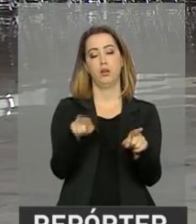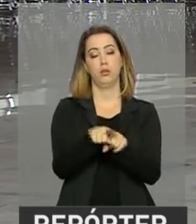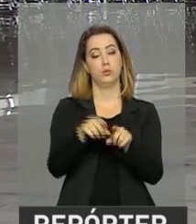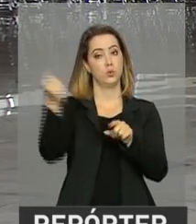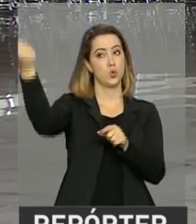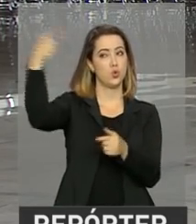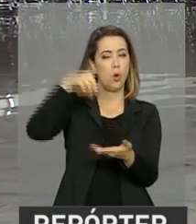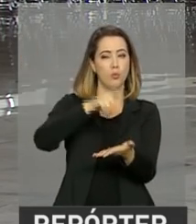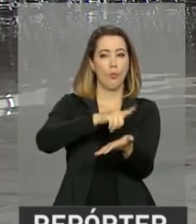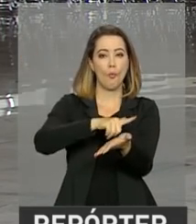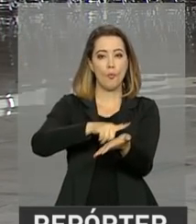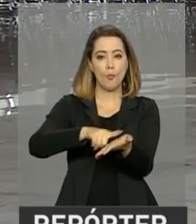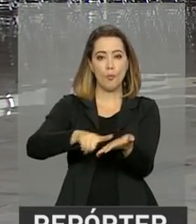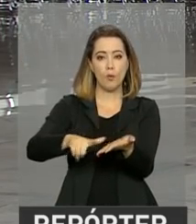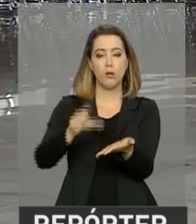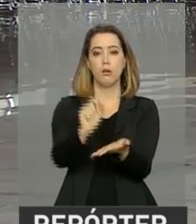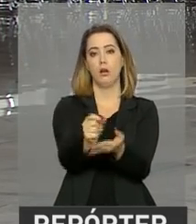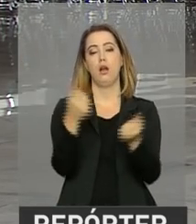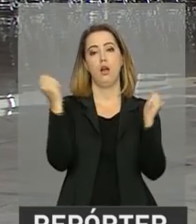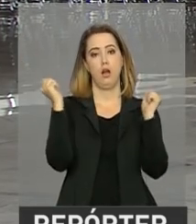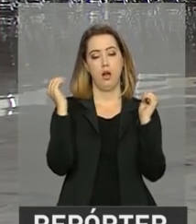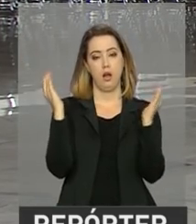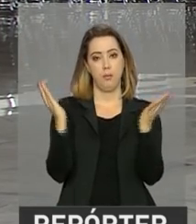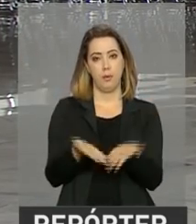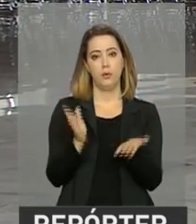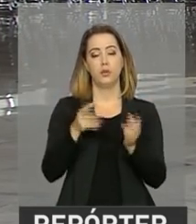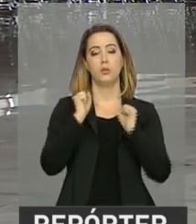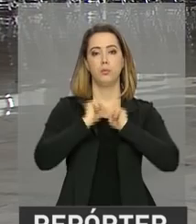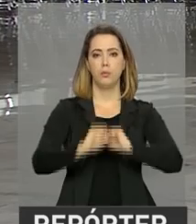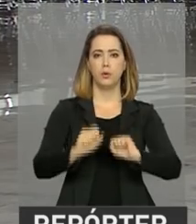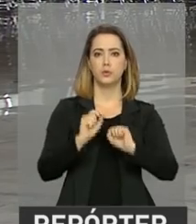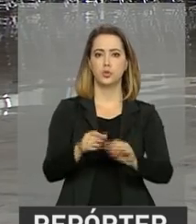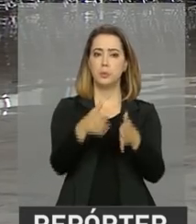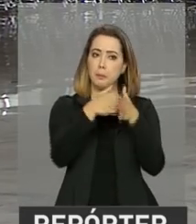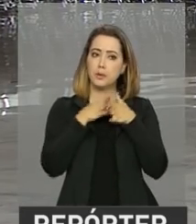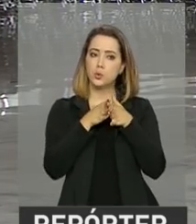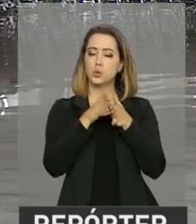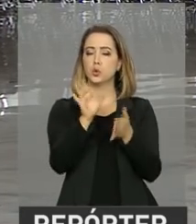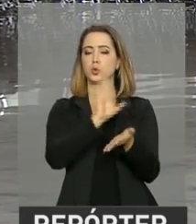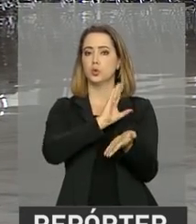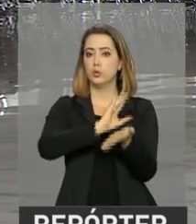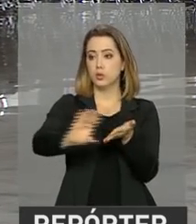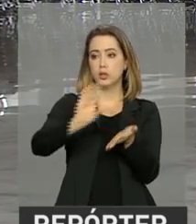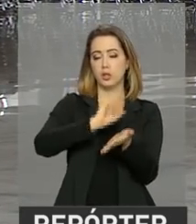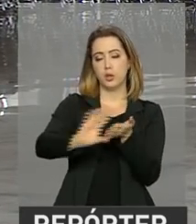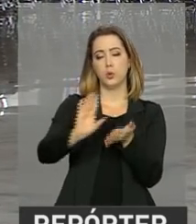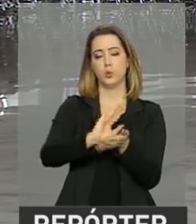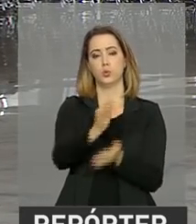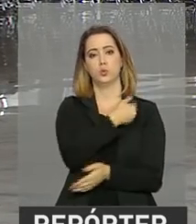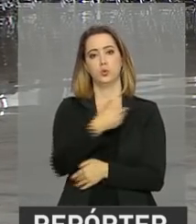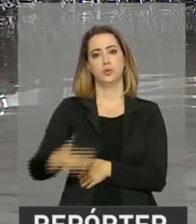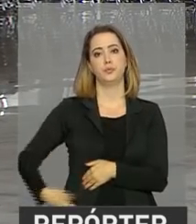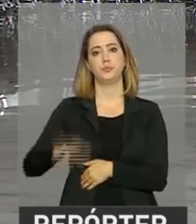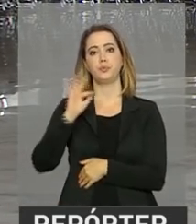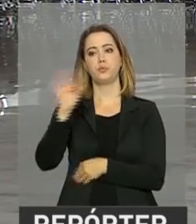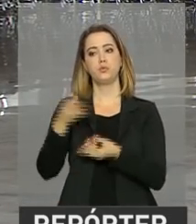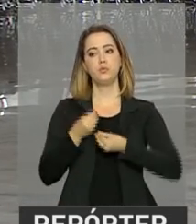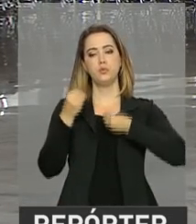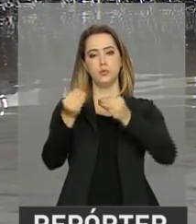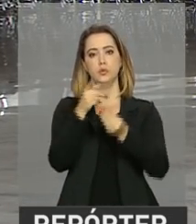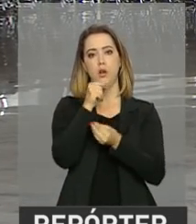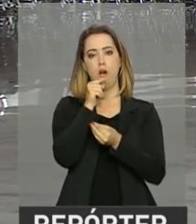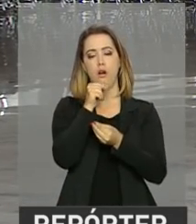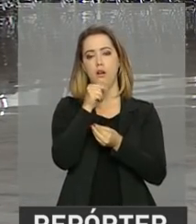o reconhecimento os municípios podem solicitar a ajuda do governo federal como por exemplo o fornecimento de água tratada à população